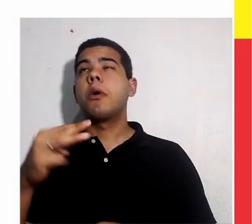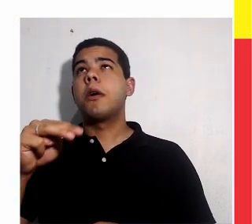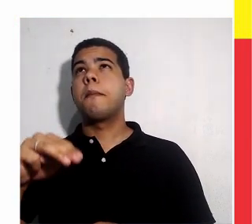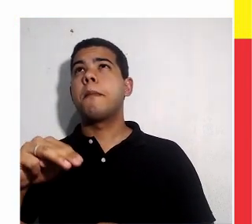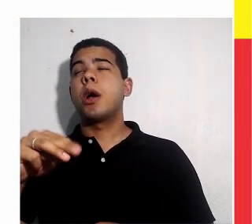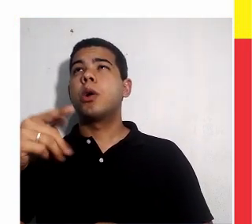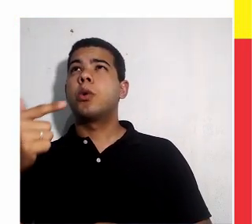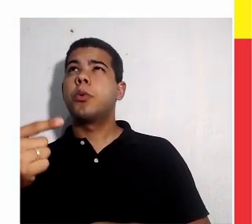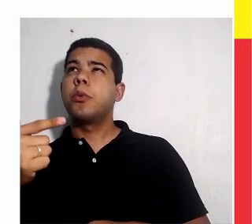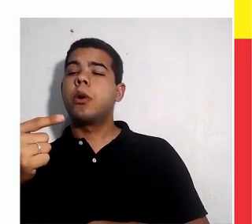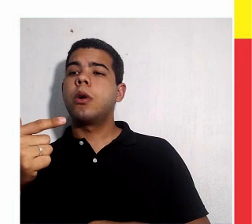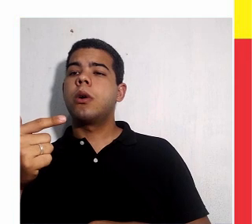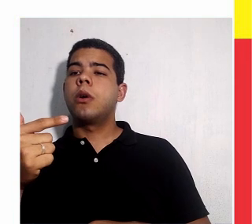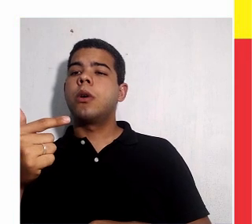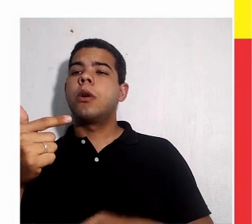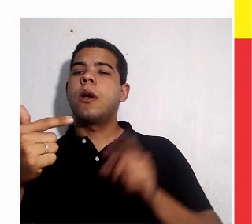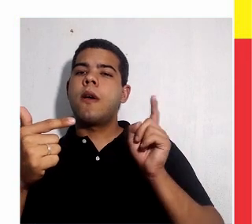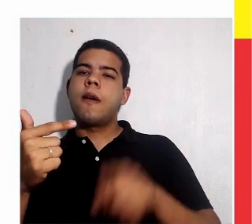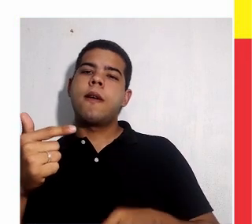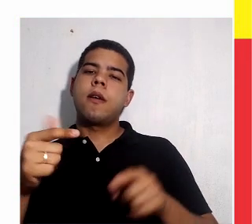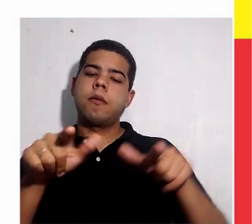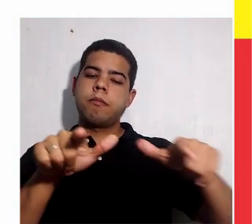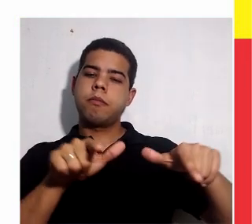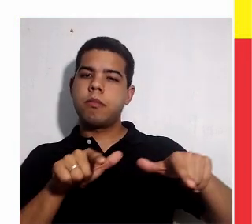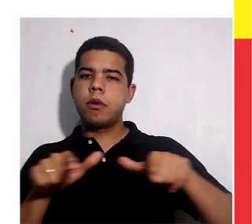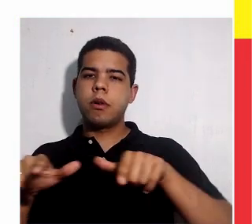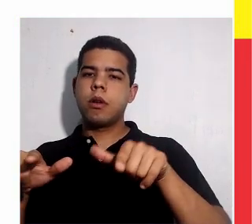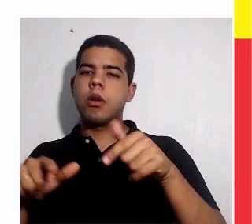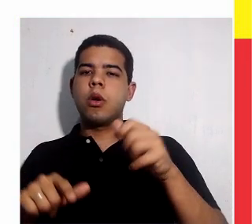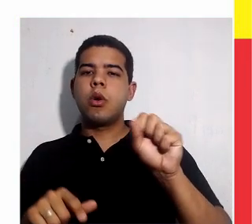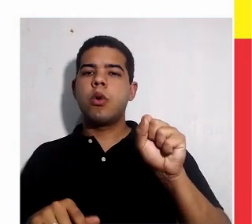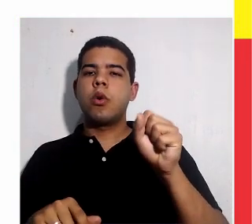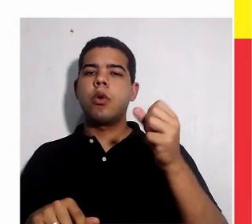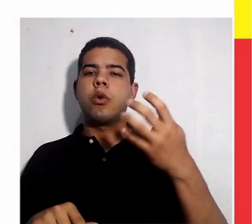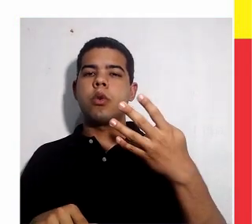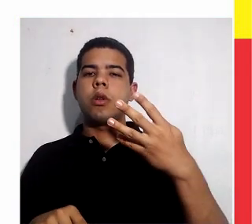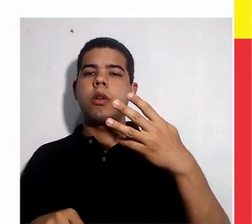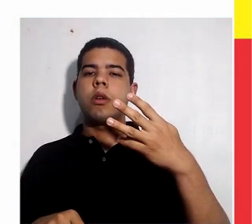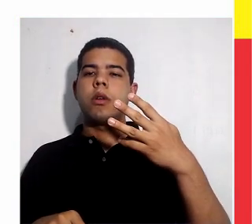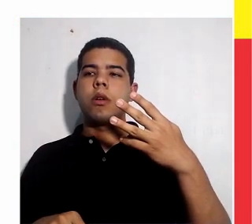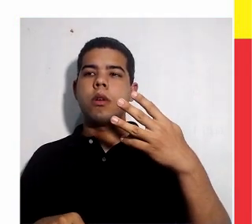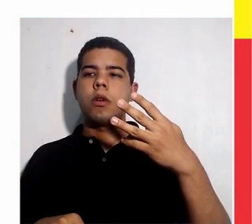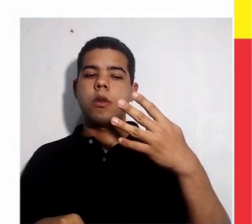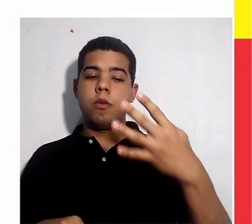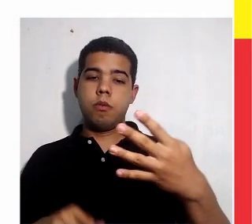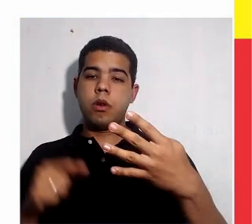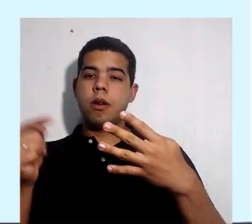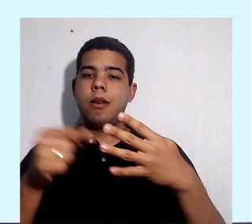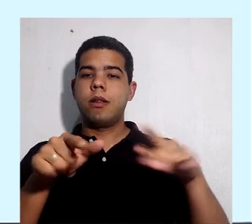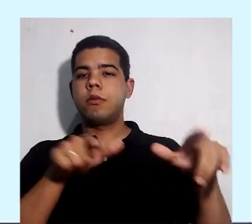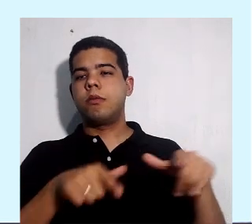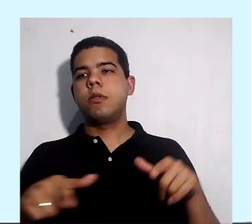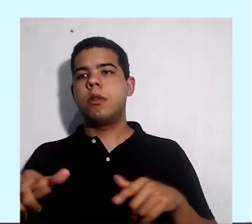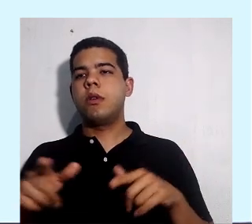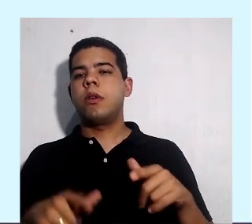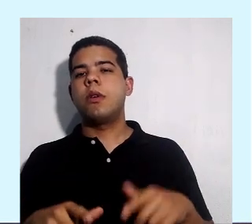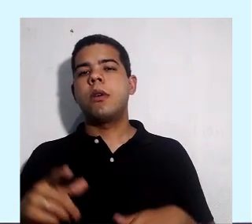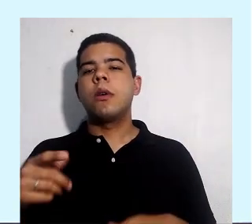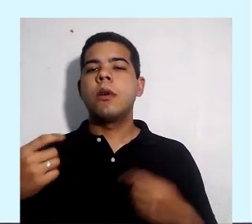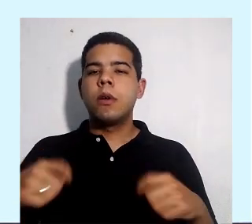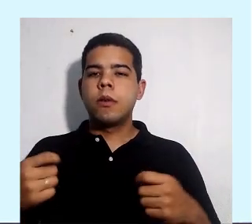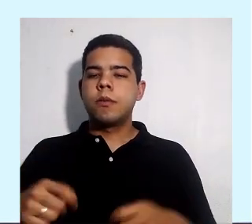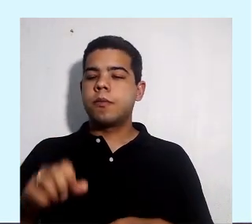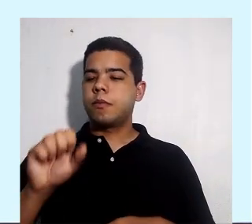84 metros quadrados, você vai precisar de 84 pedras. Então, Paulo vai